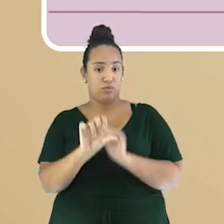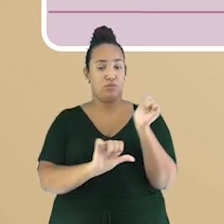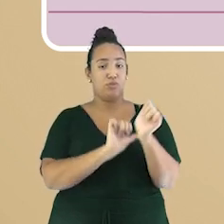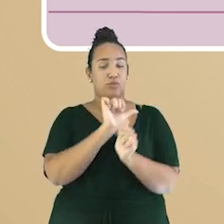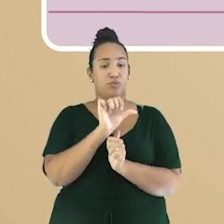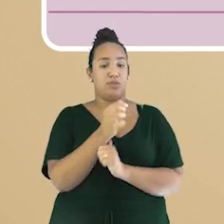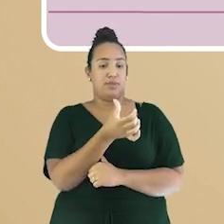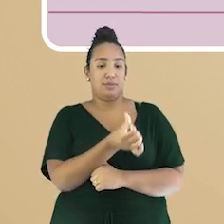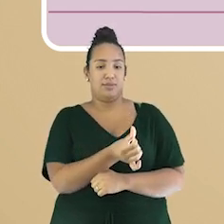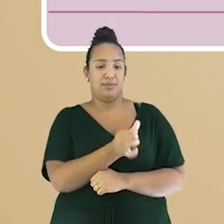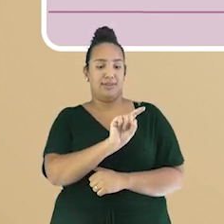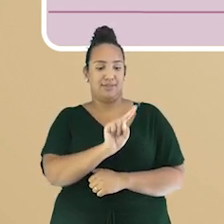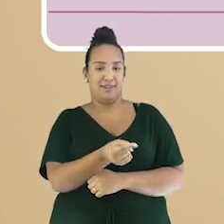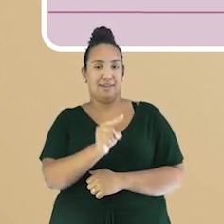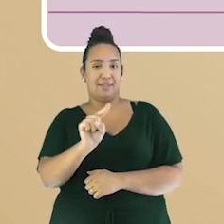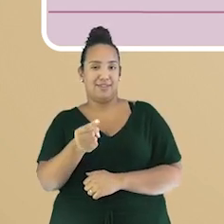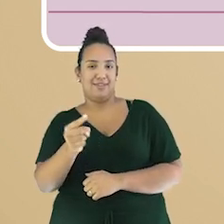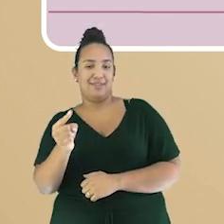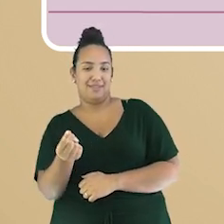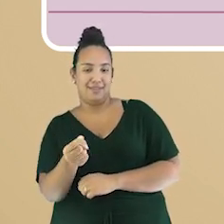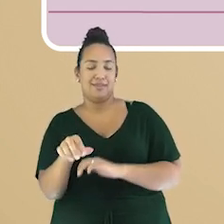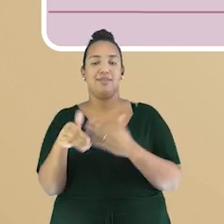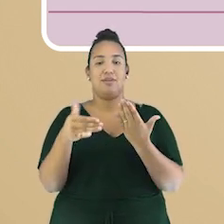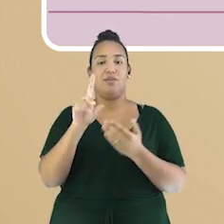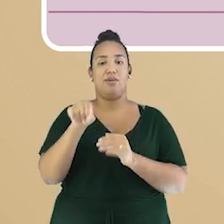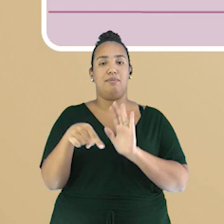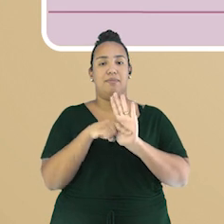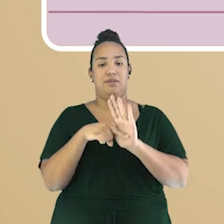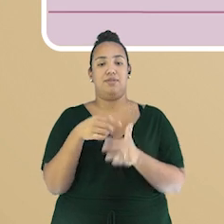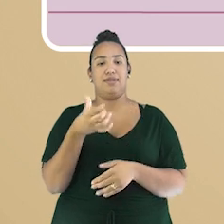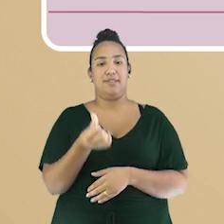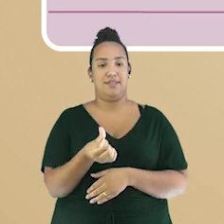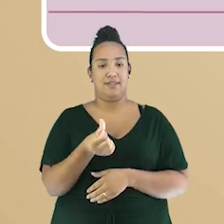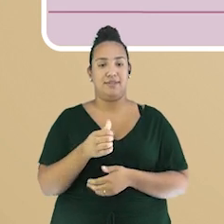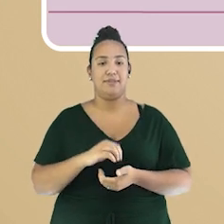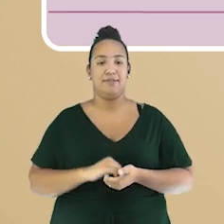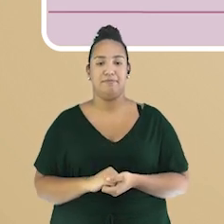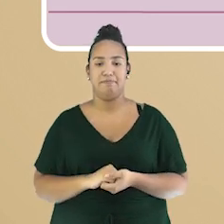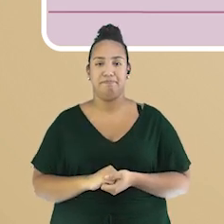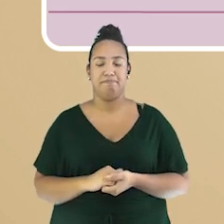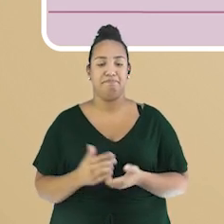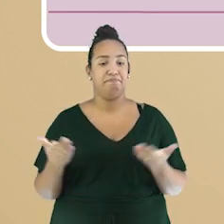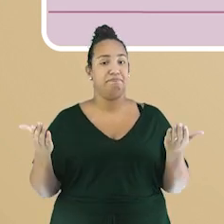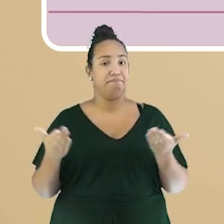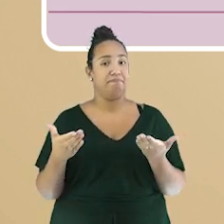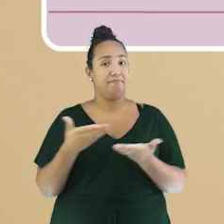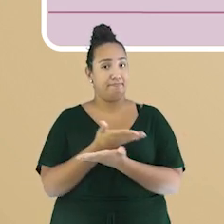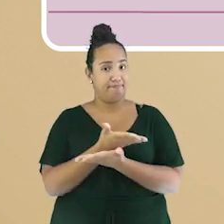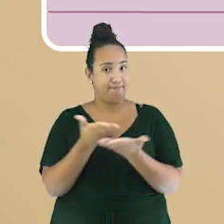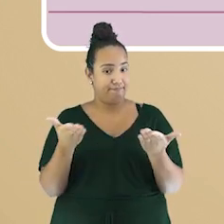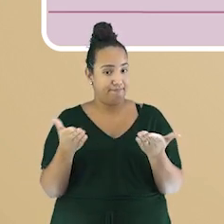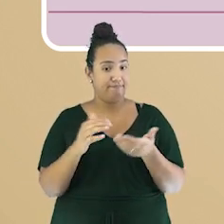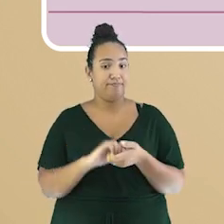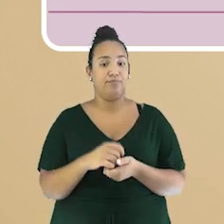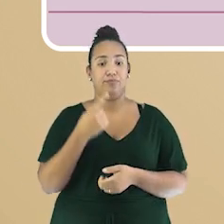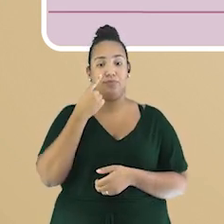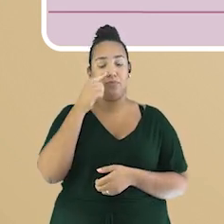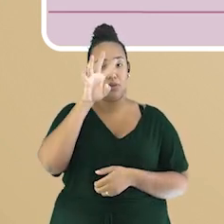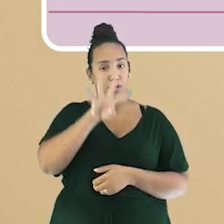decimais. Logo, o expoente será menos 6. Agora é com vocês. Observe essa